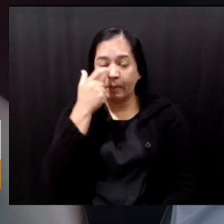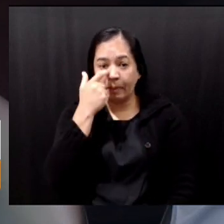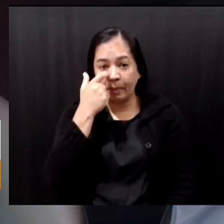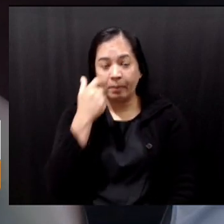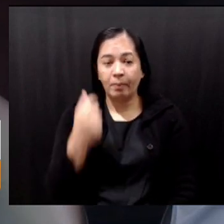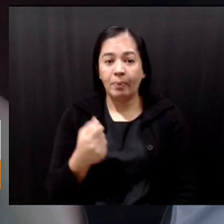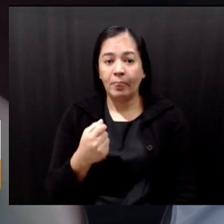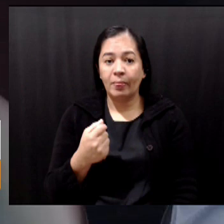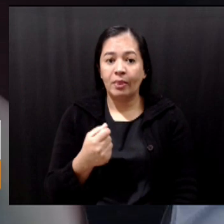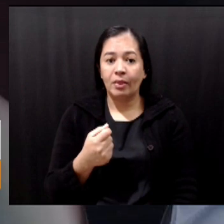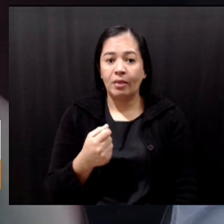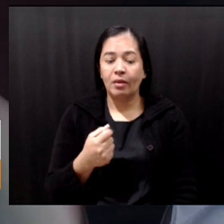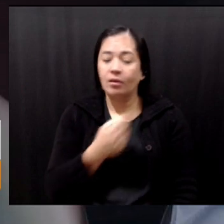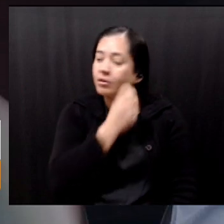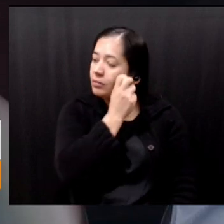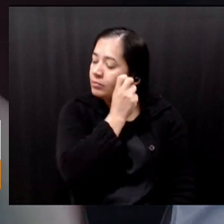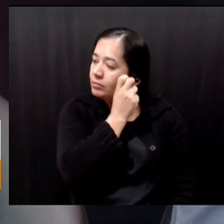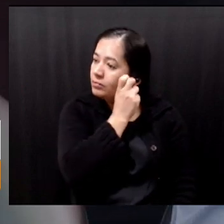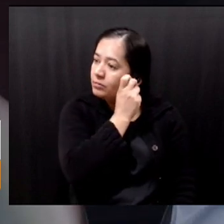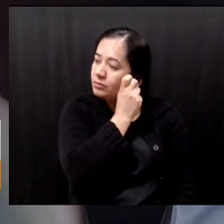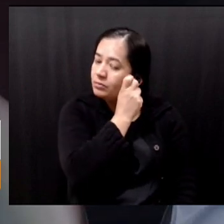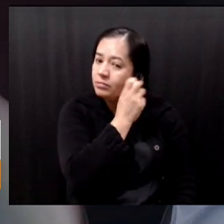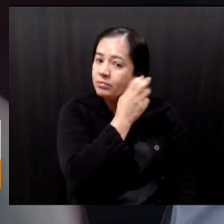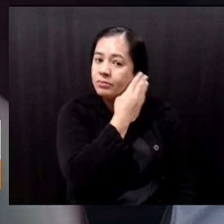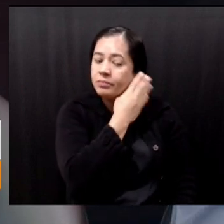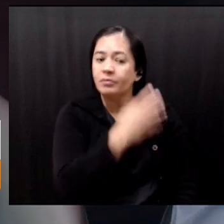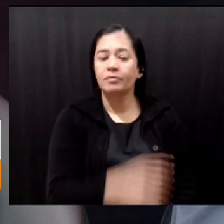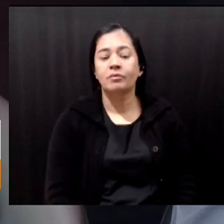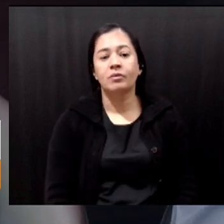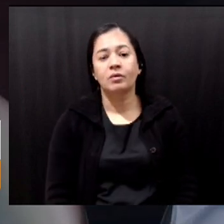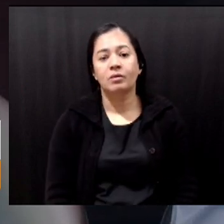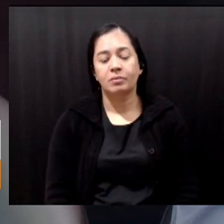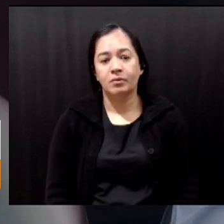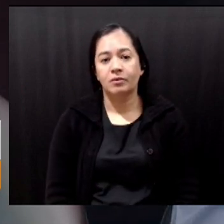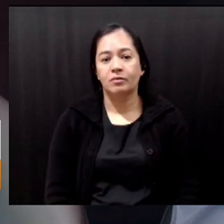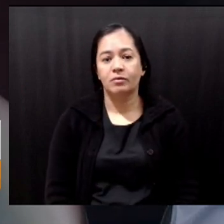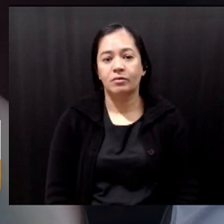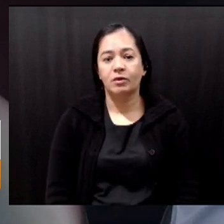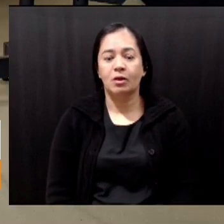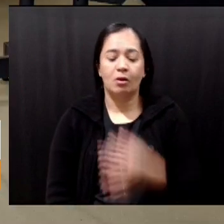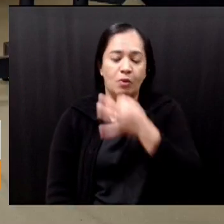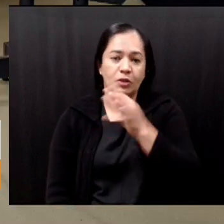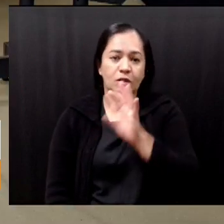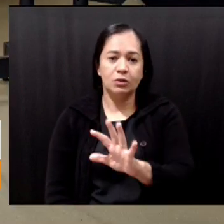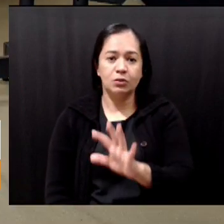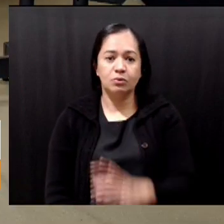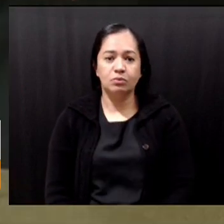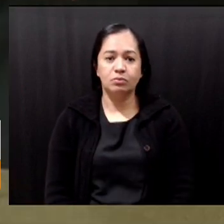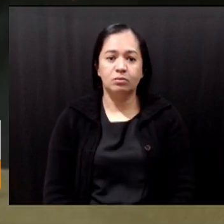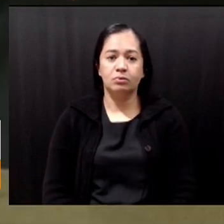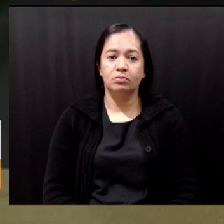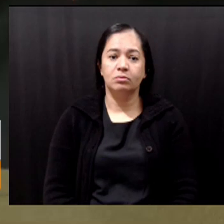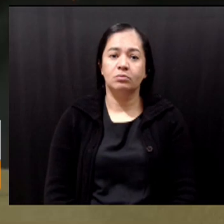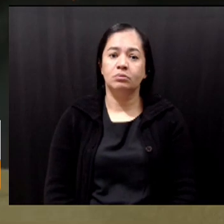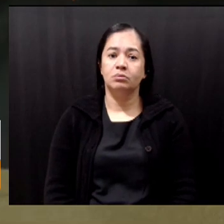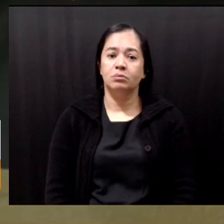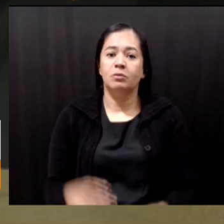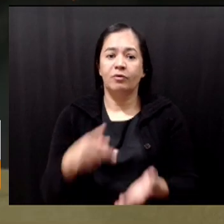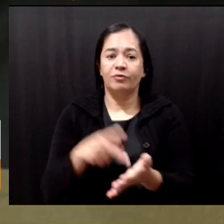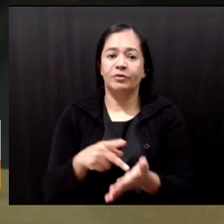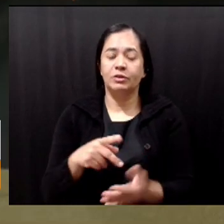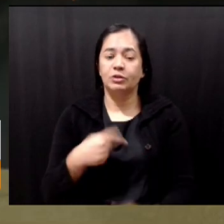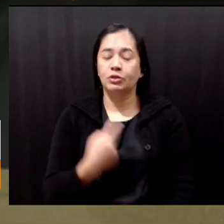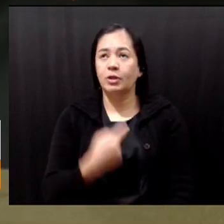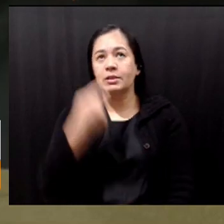claro nessa colocação. Acho que é isso. É verdade, e faz a gente parar para